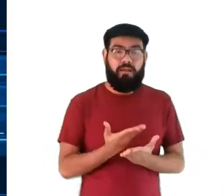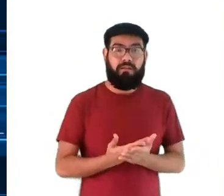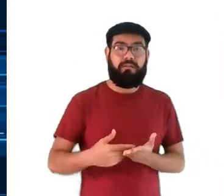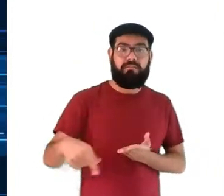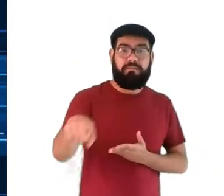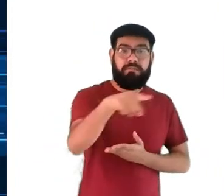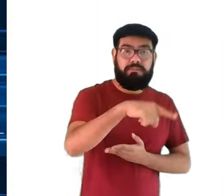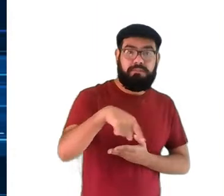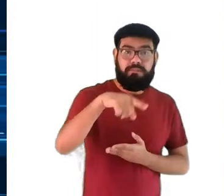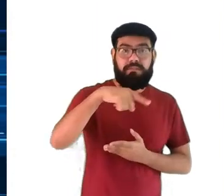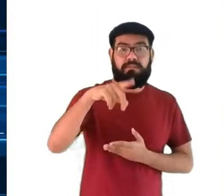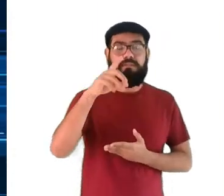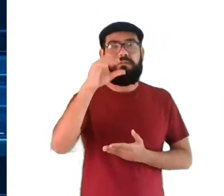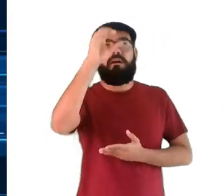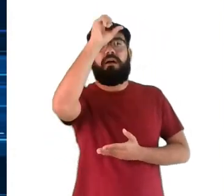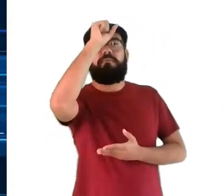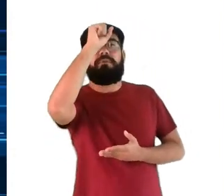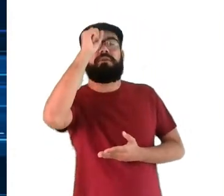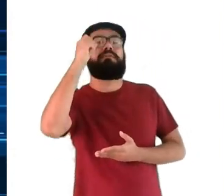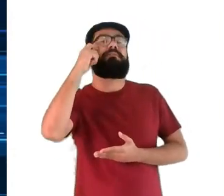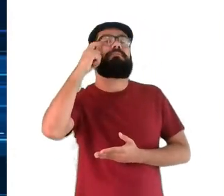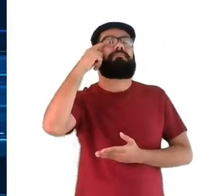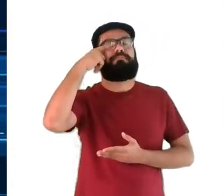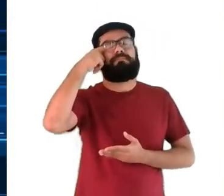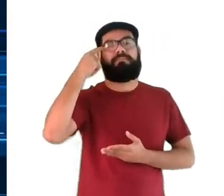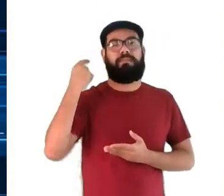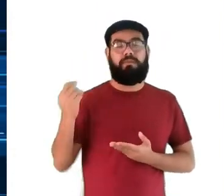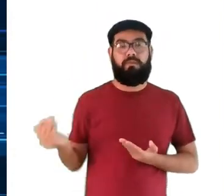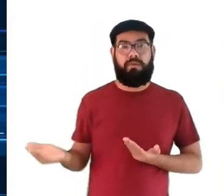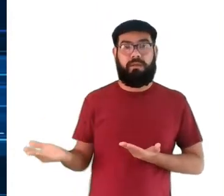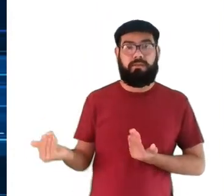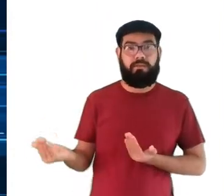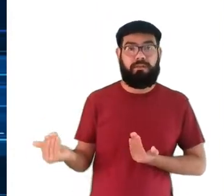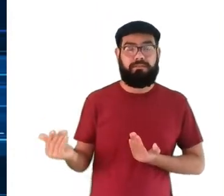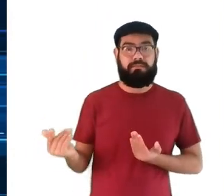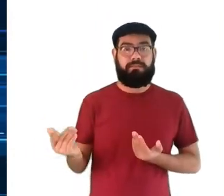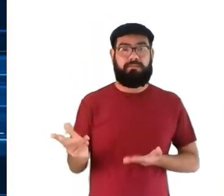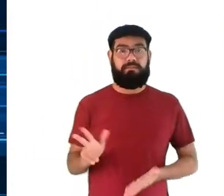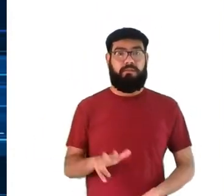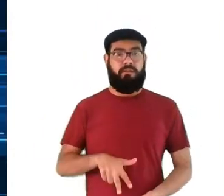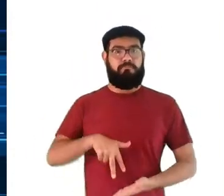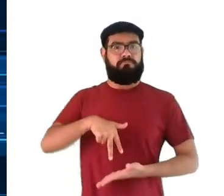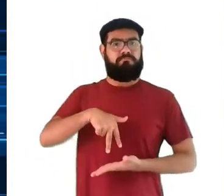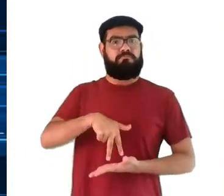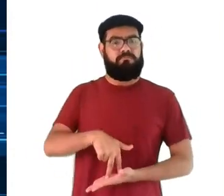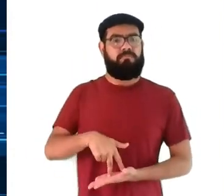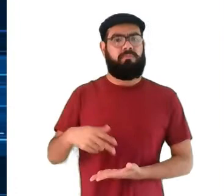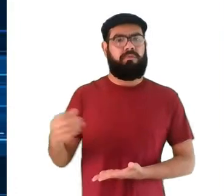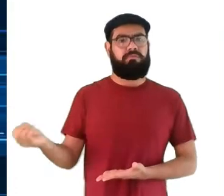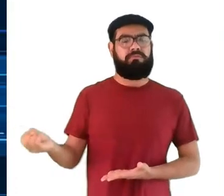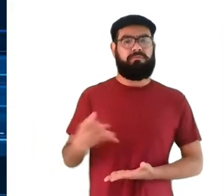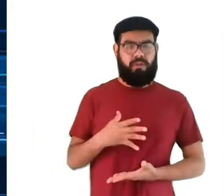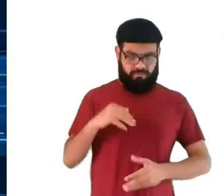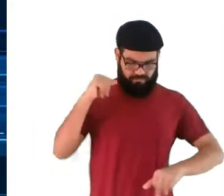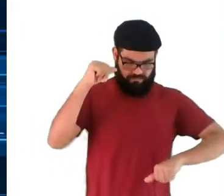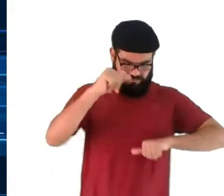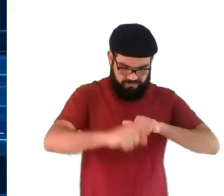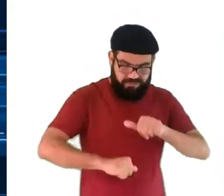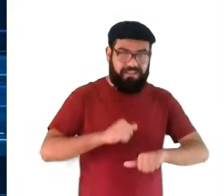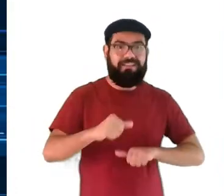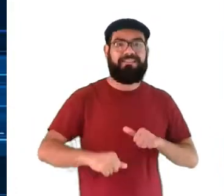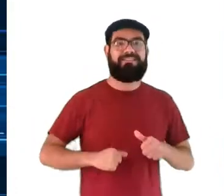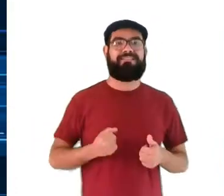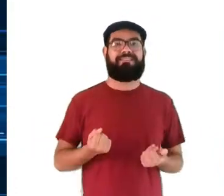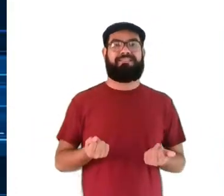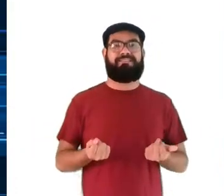faz, que você prepara, o adolescente ele já vem com uma nova abordagem. Tamanhas são as mudanças, decorrentes também, assim